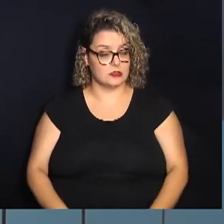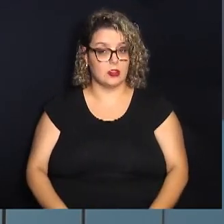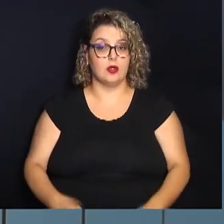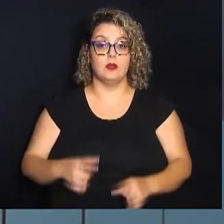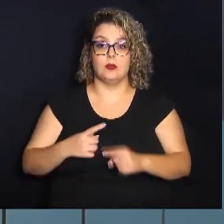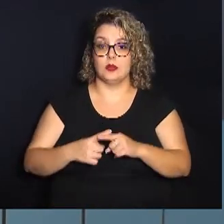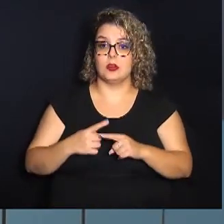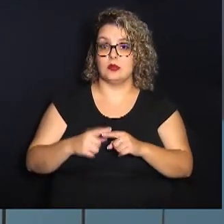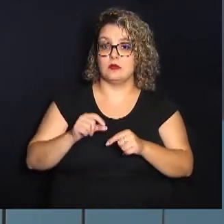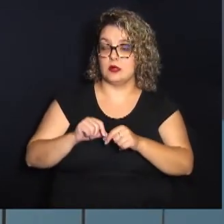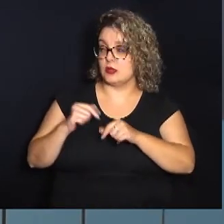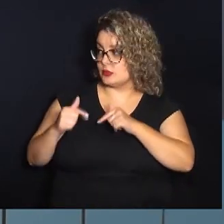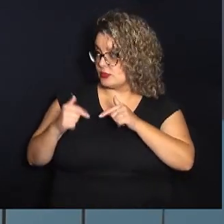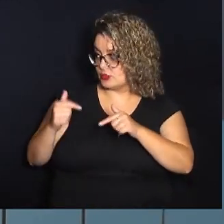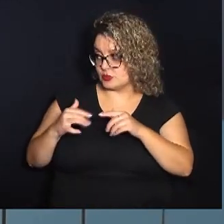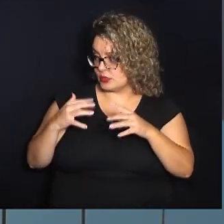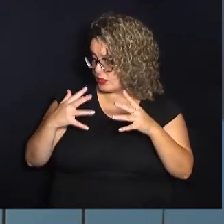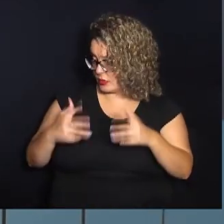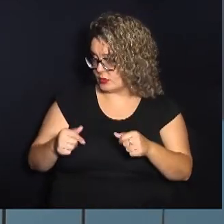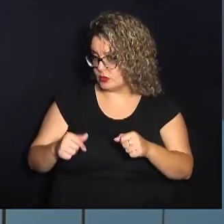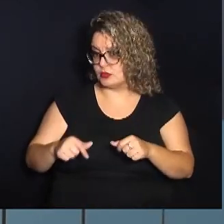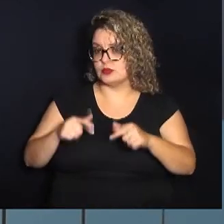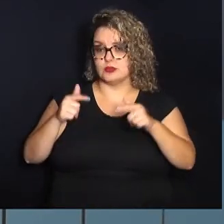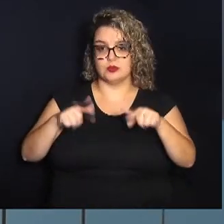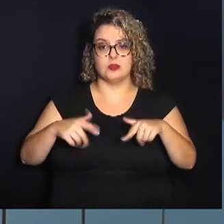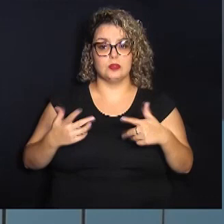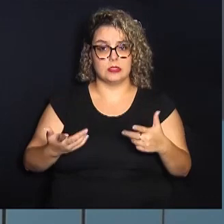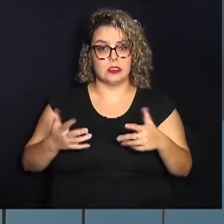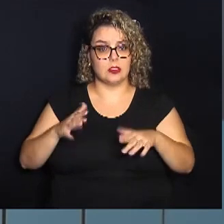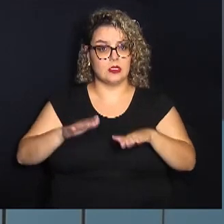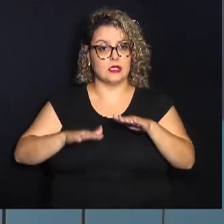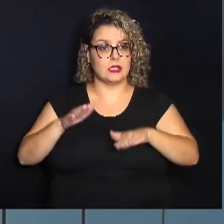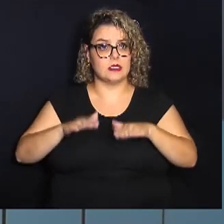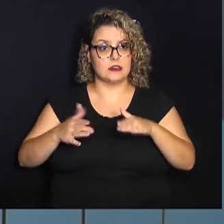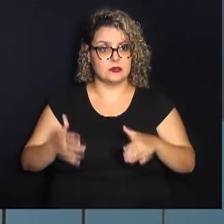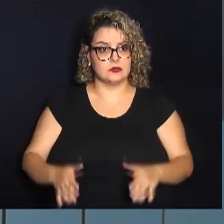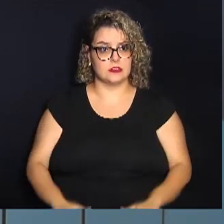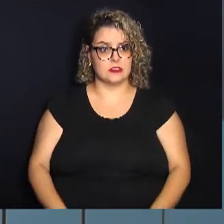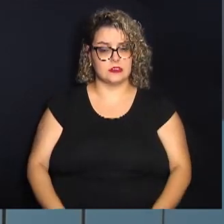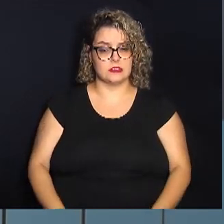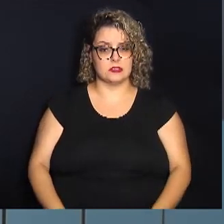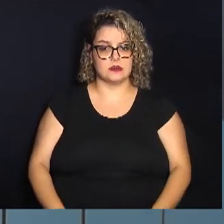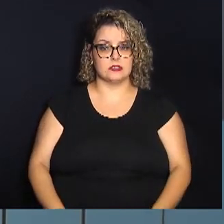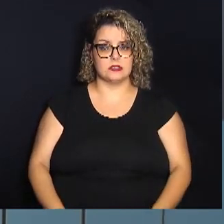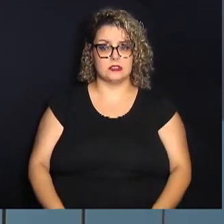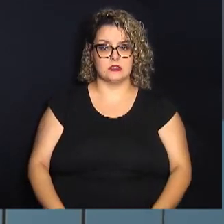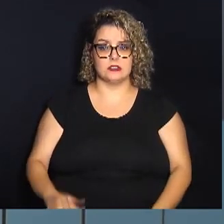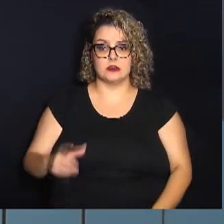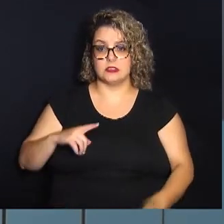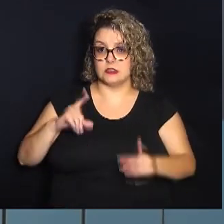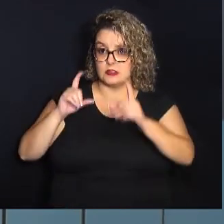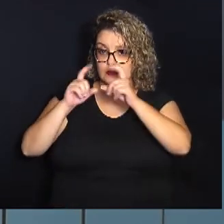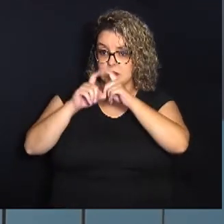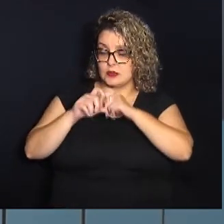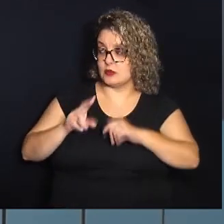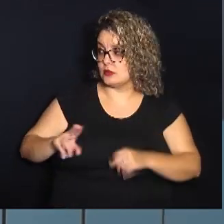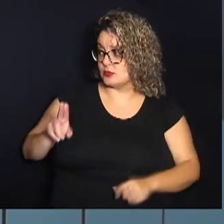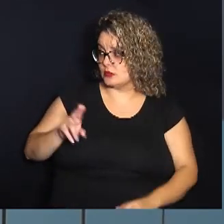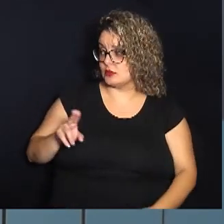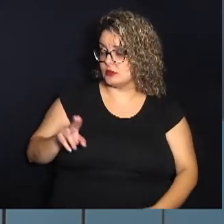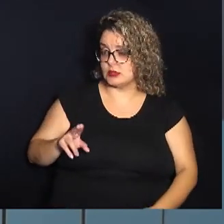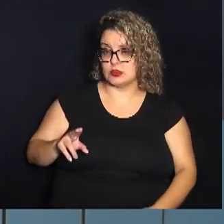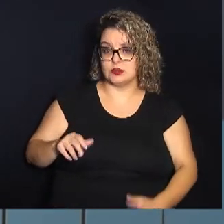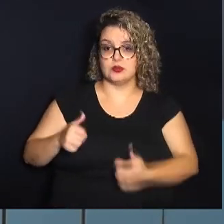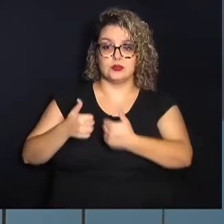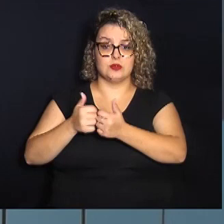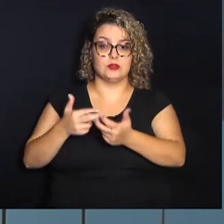todo o trabalho no território e muitas vezes eles têm uma certa dificuldade com a utilização do transporte,